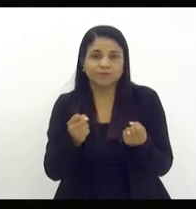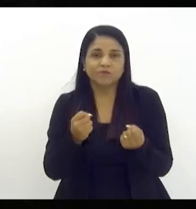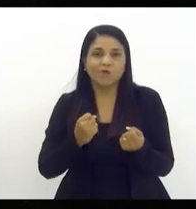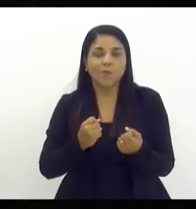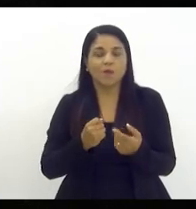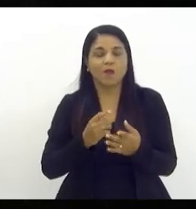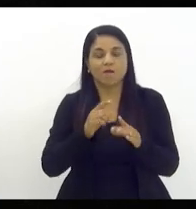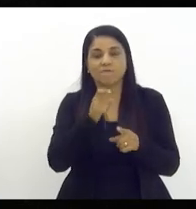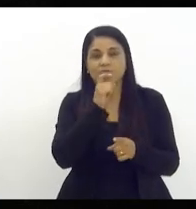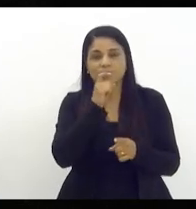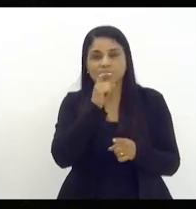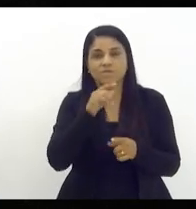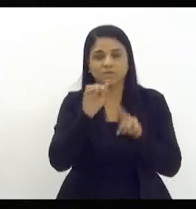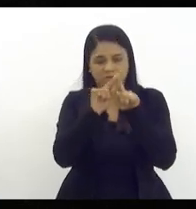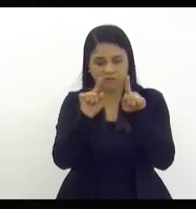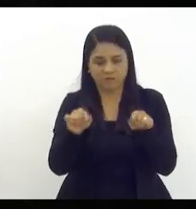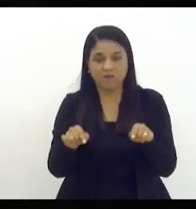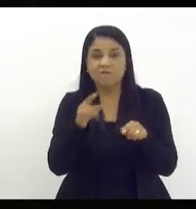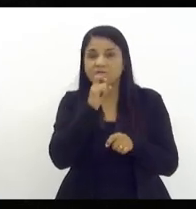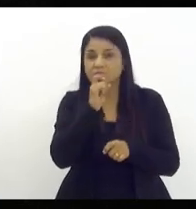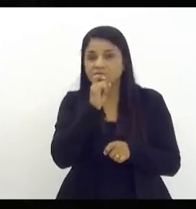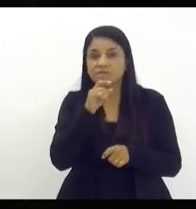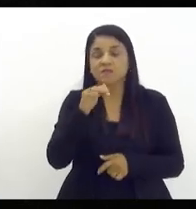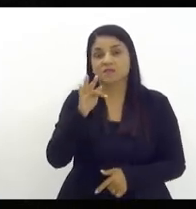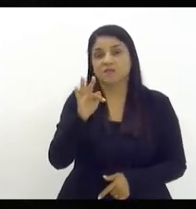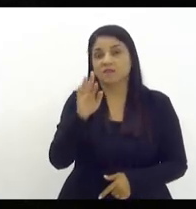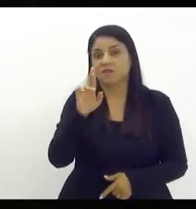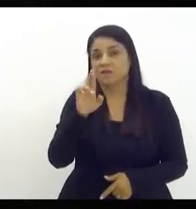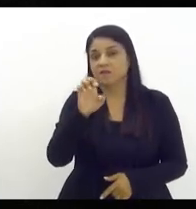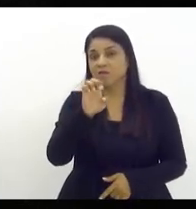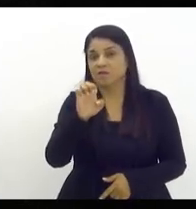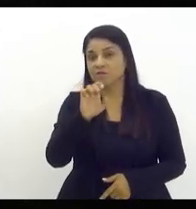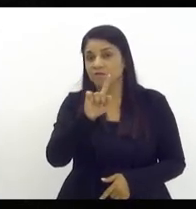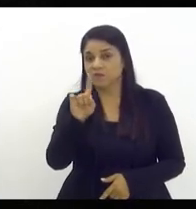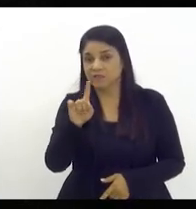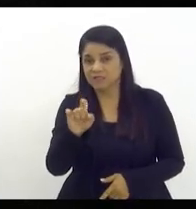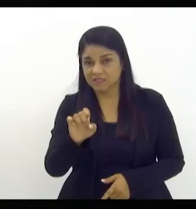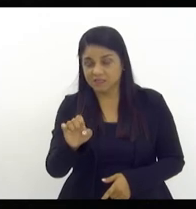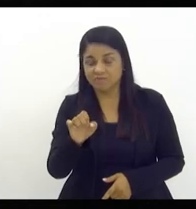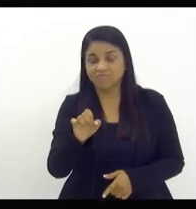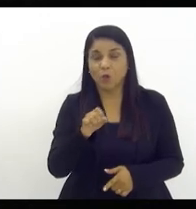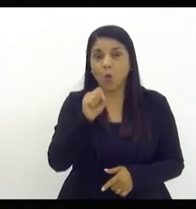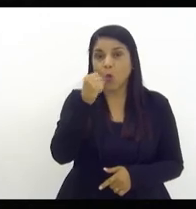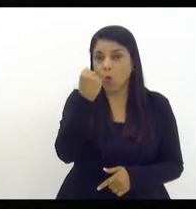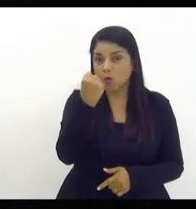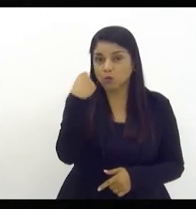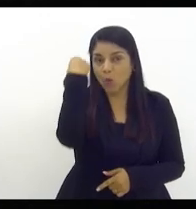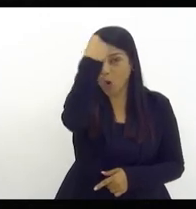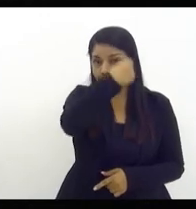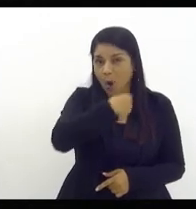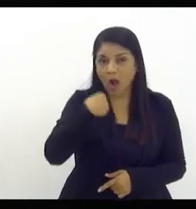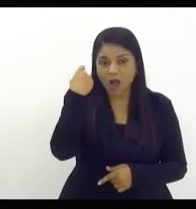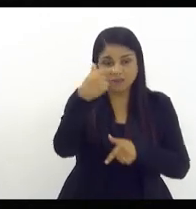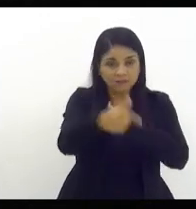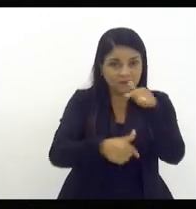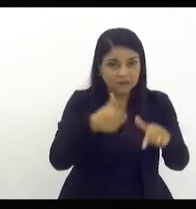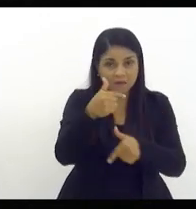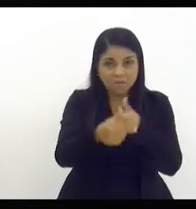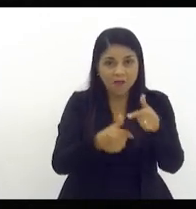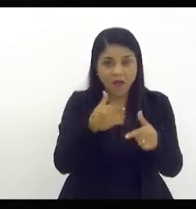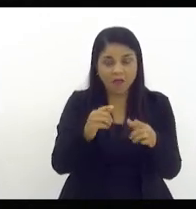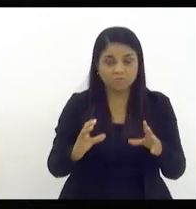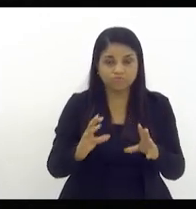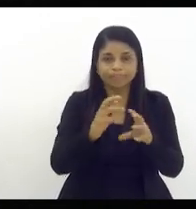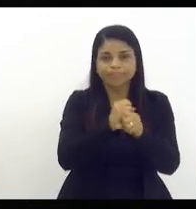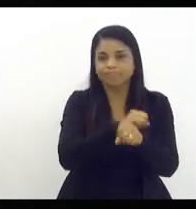o produto ali, colhido durante, muitas das vezes, 8 horas de trabalho, deixa-se para comprar no final para